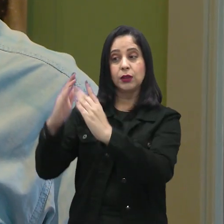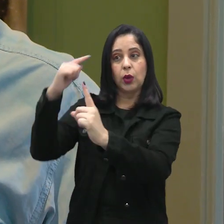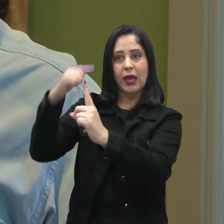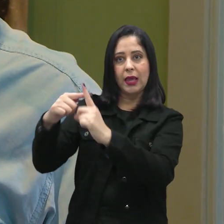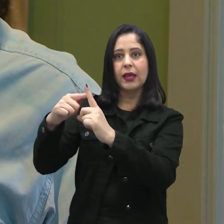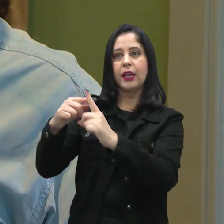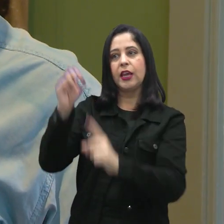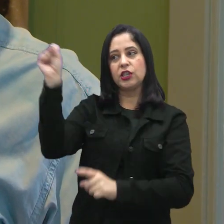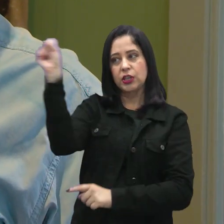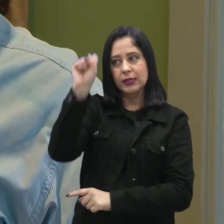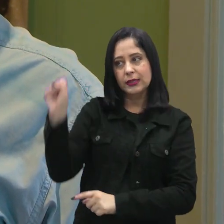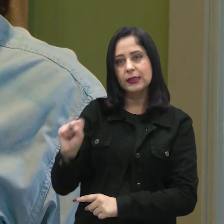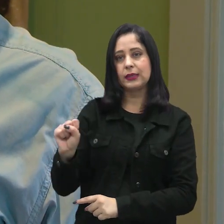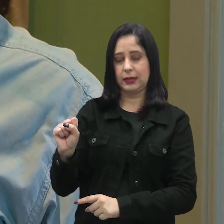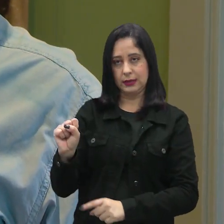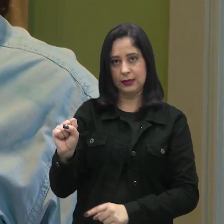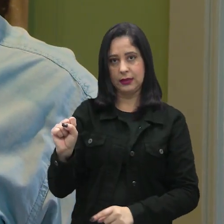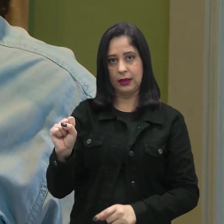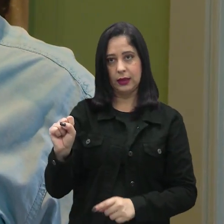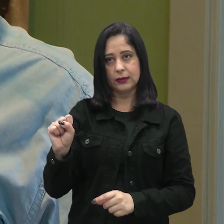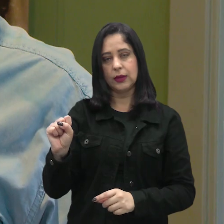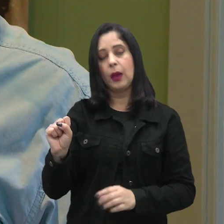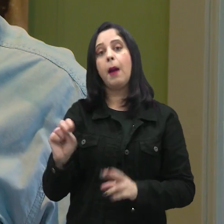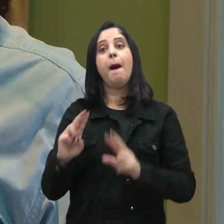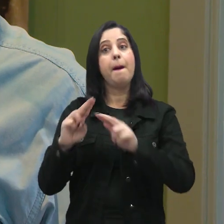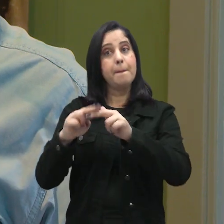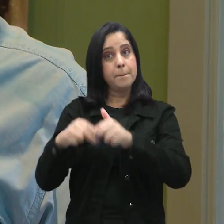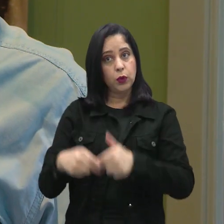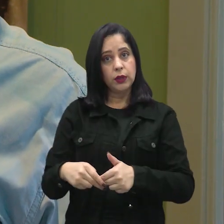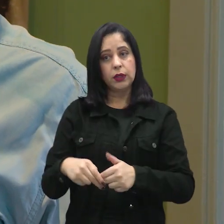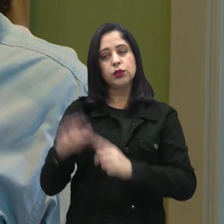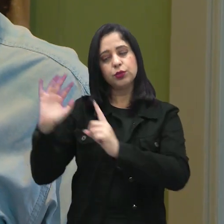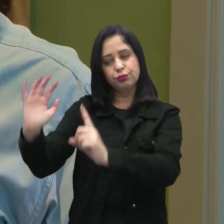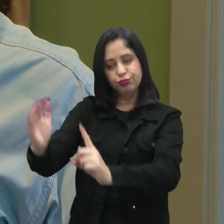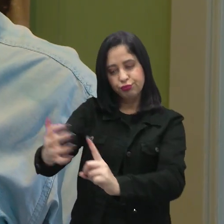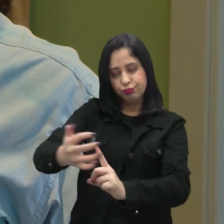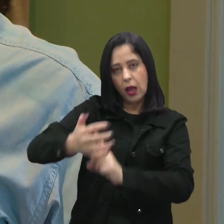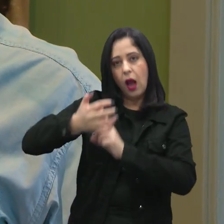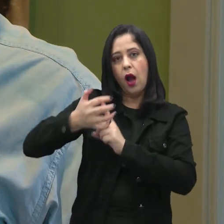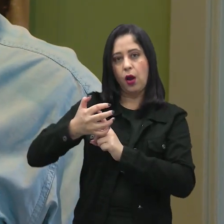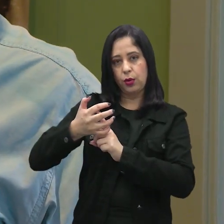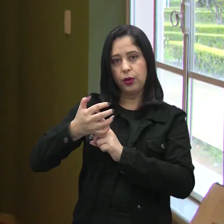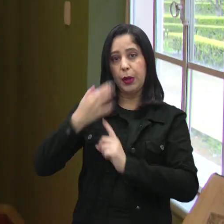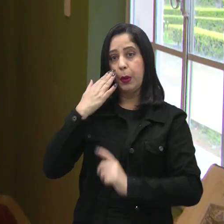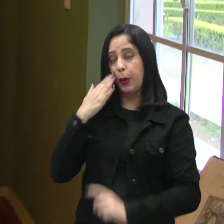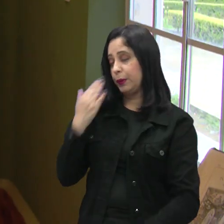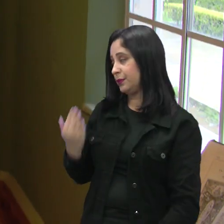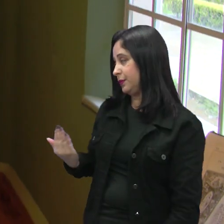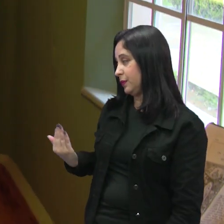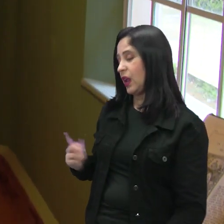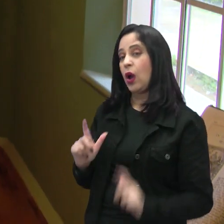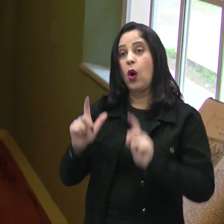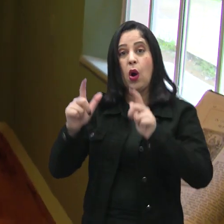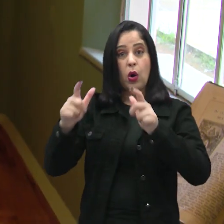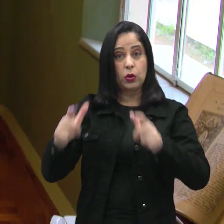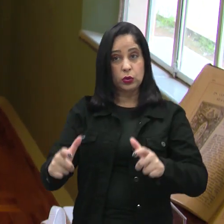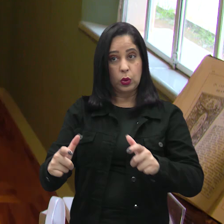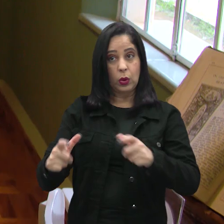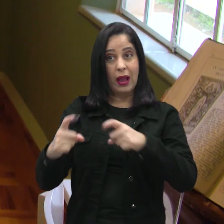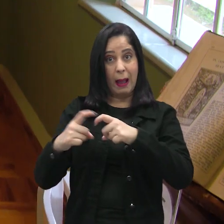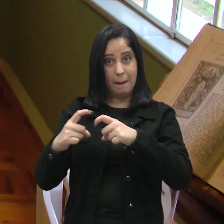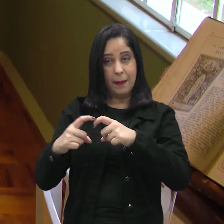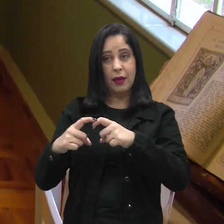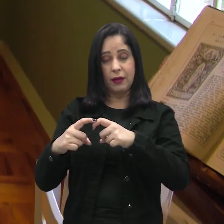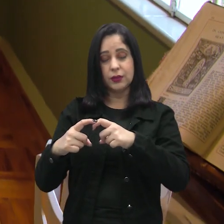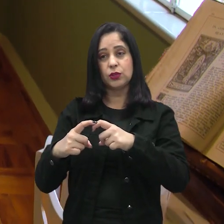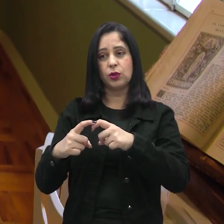Rodolfo pertence. E por isso, tendo recebido em São José o acolhido na sala do médico, aqui mesmo nas dependências do Sanatório